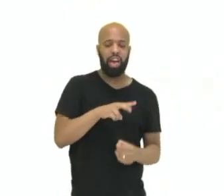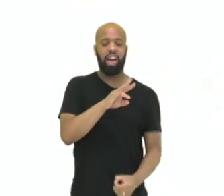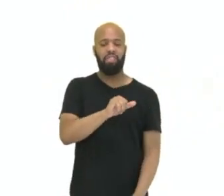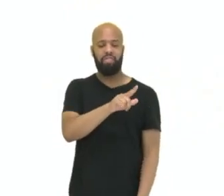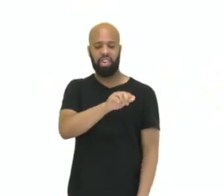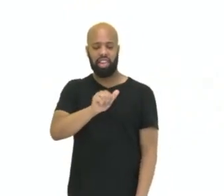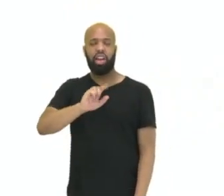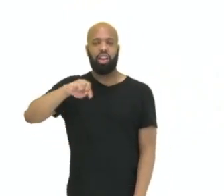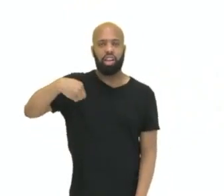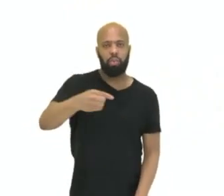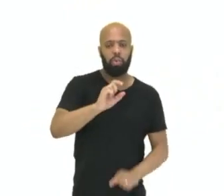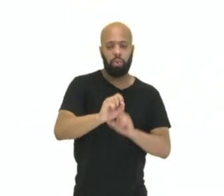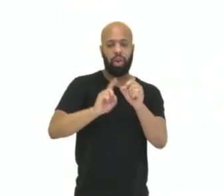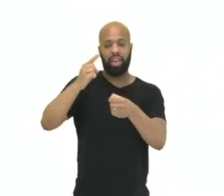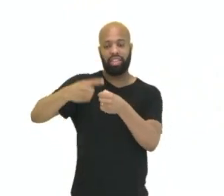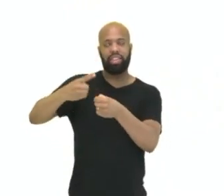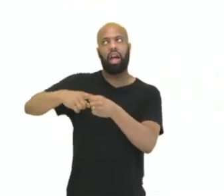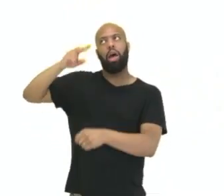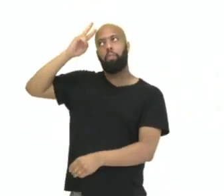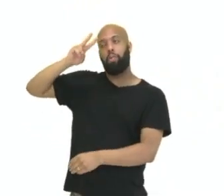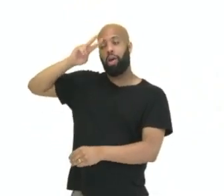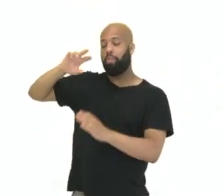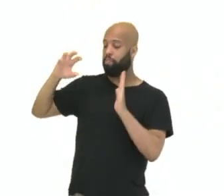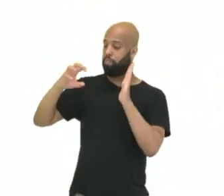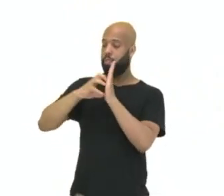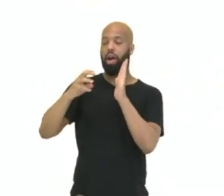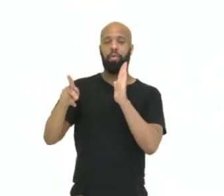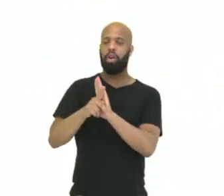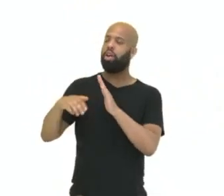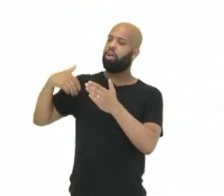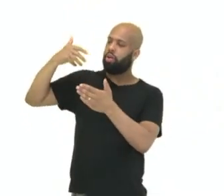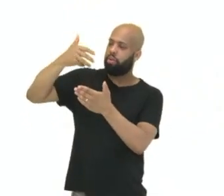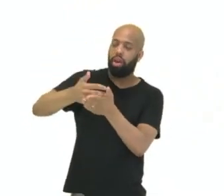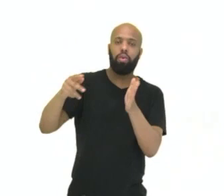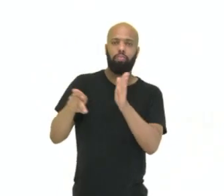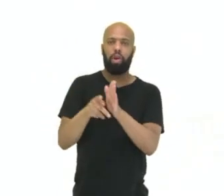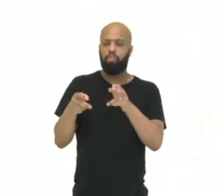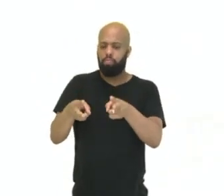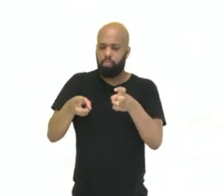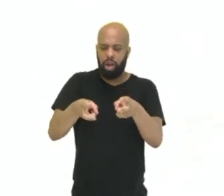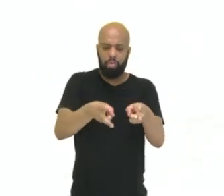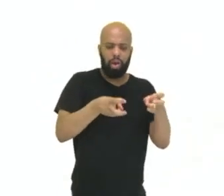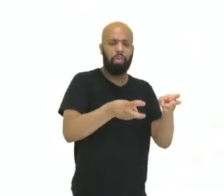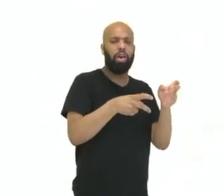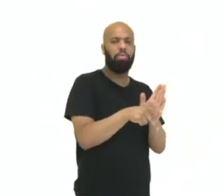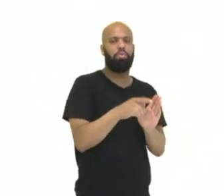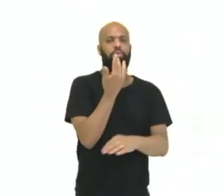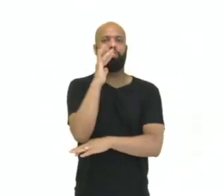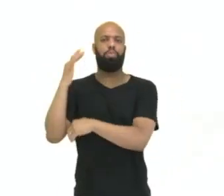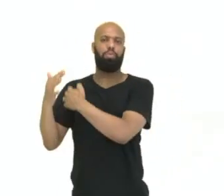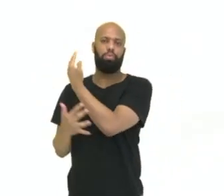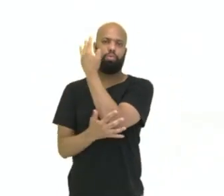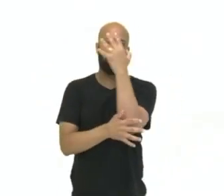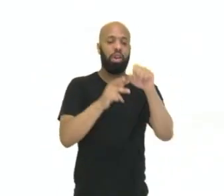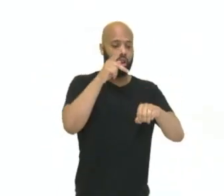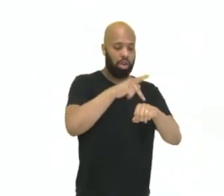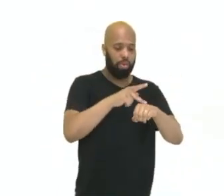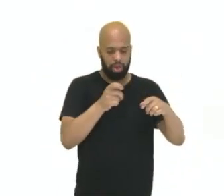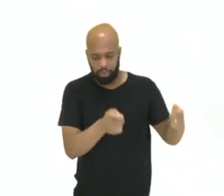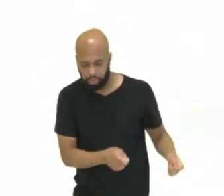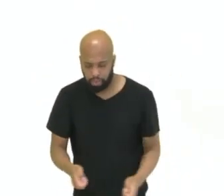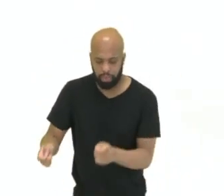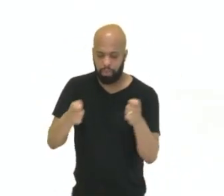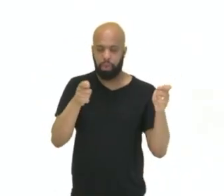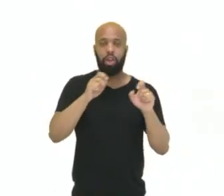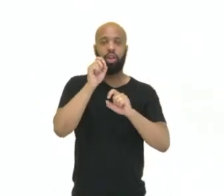tornaram, inclusive, cidades históricas nesse percurso ali de exploração dos recursos minerais. Então, é mais uma